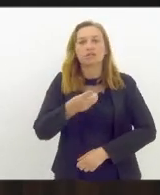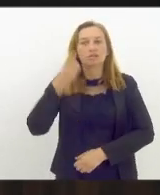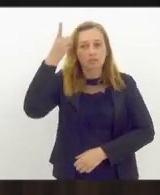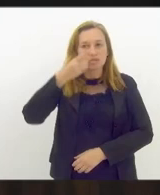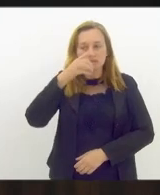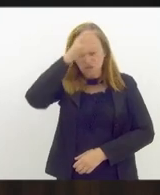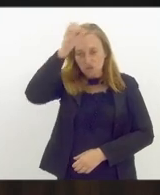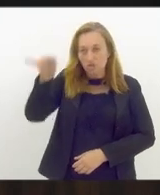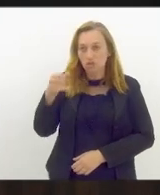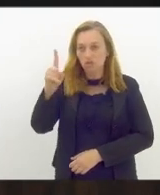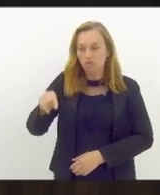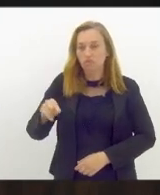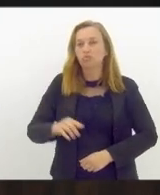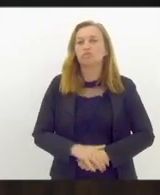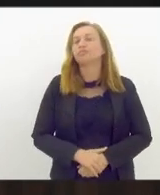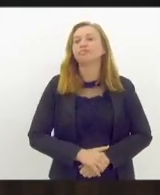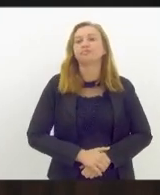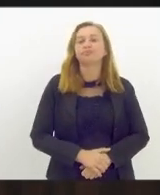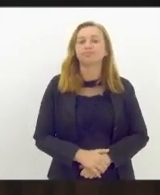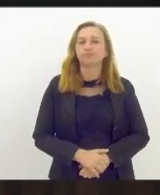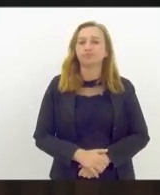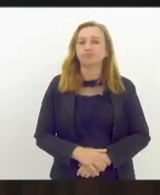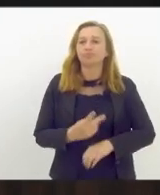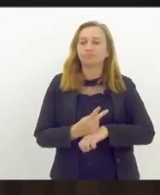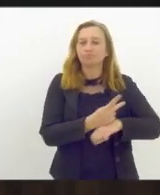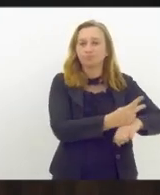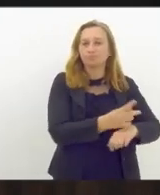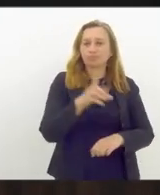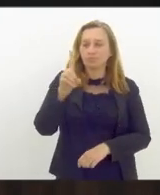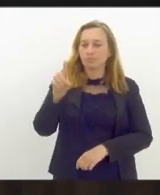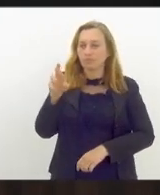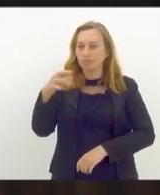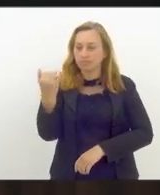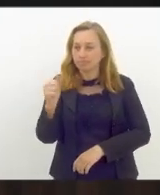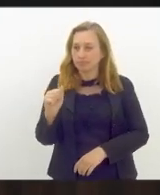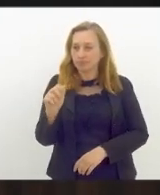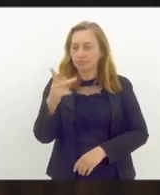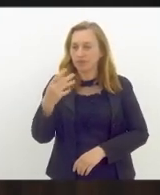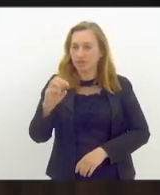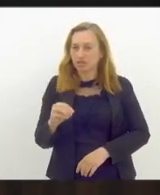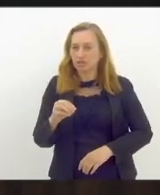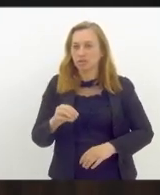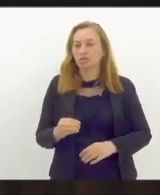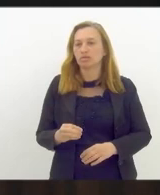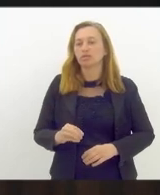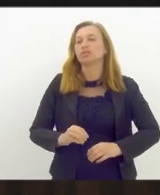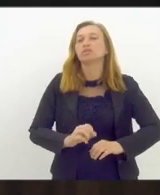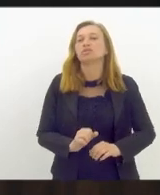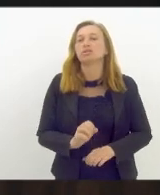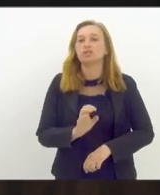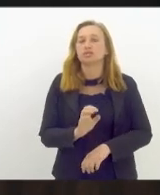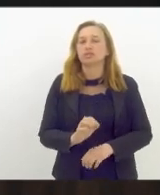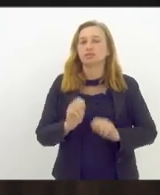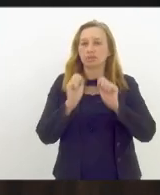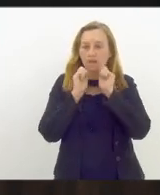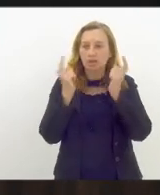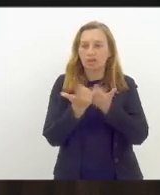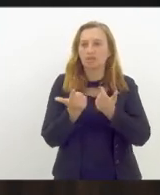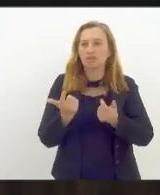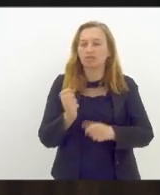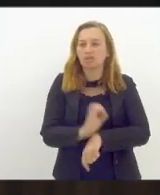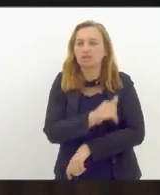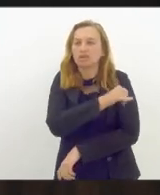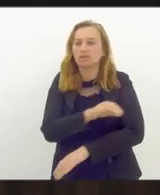deputada Tia Ju, que institui o prêmio Dorinha de Melo Pacheco, no âmbito da Assembleia Legislativa do Estado do Rio de Janeiro. Senhores que